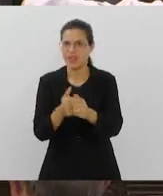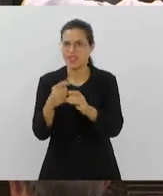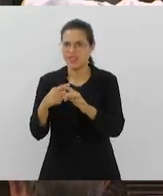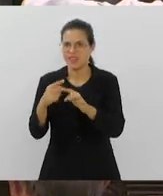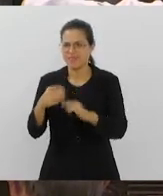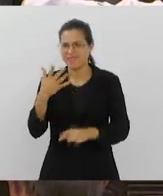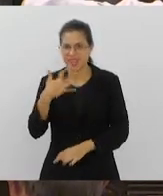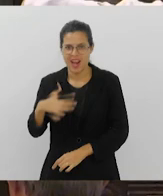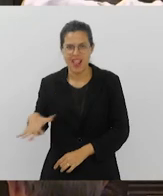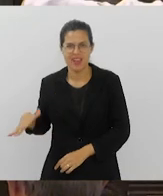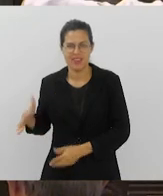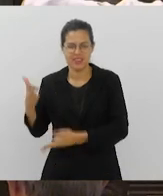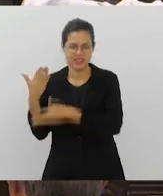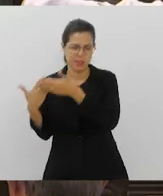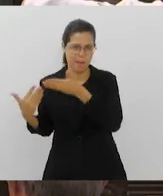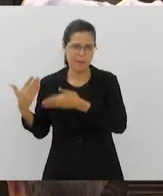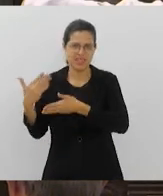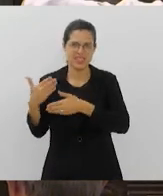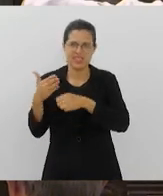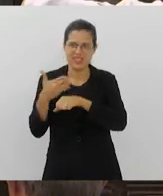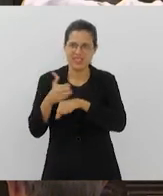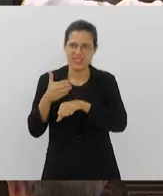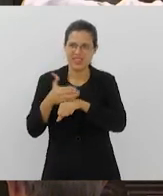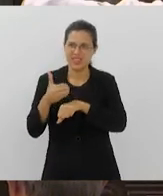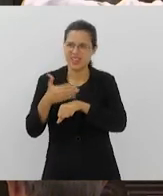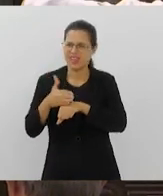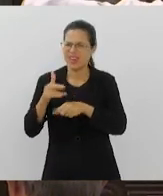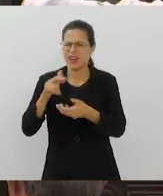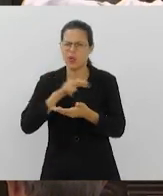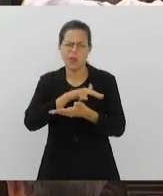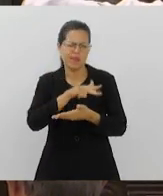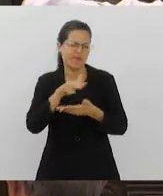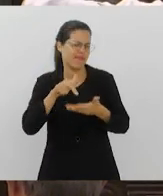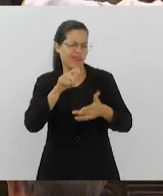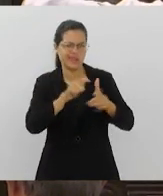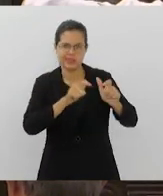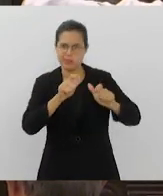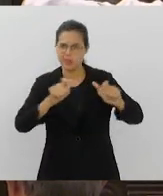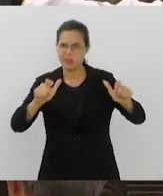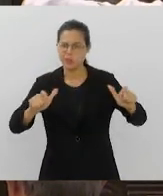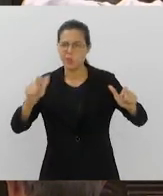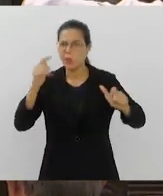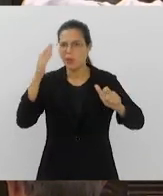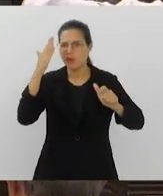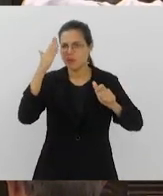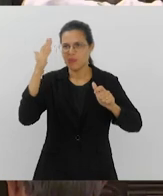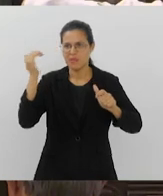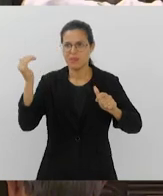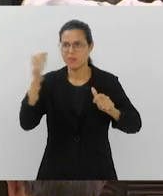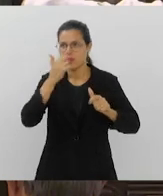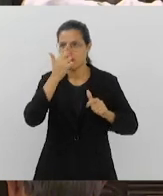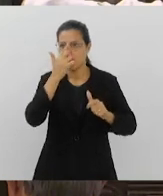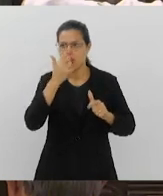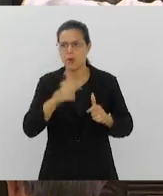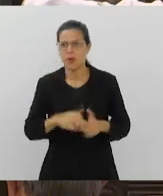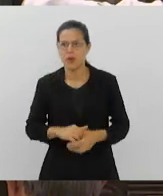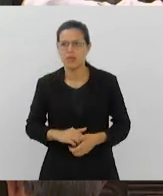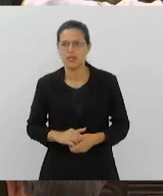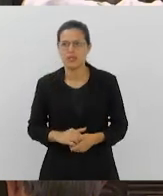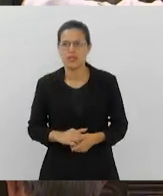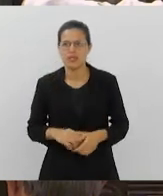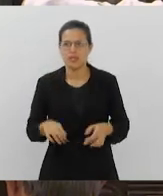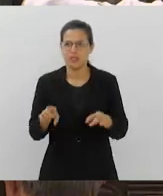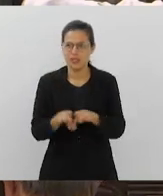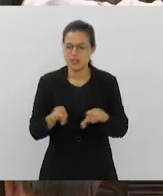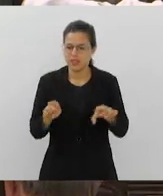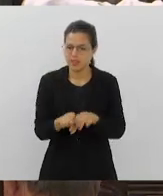eu ia, treinei com Pedro Emetério, com Ivan Gomes, com vários, a gente tem muito... com Carson Grace,